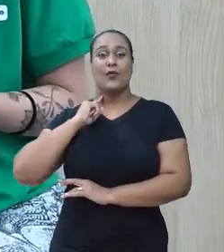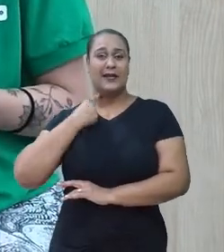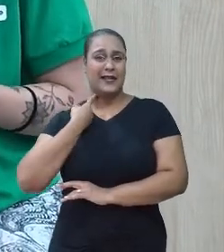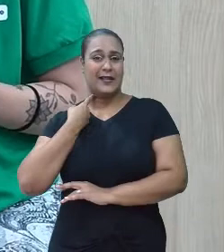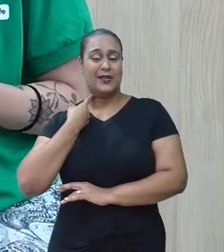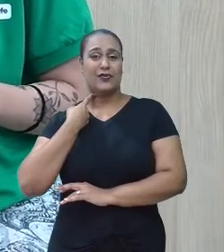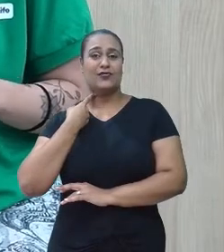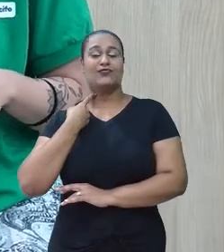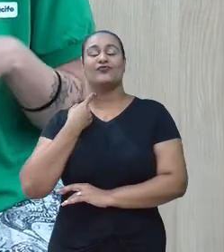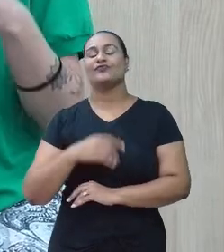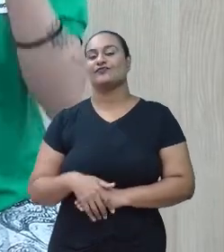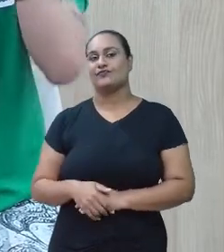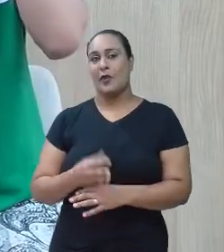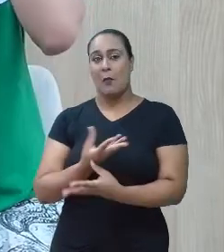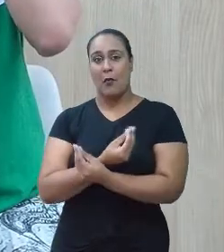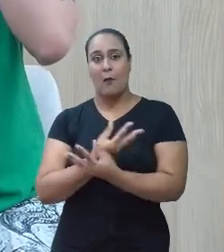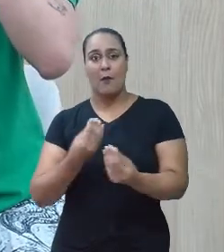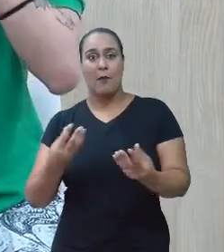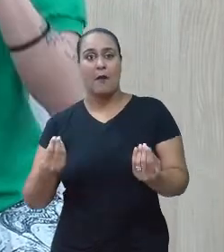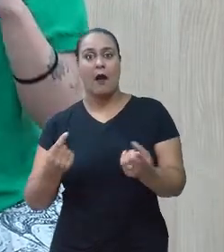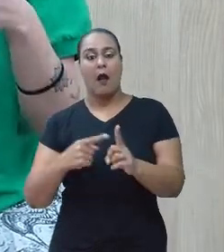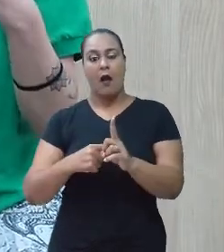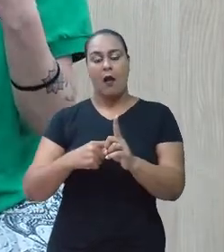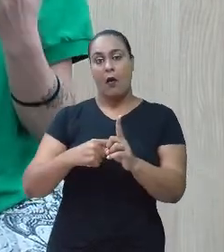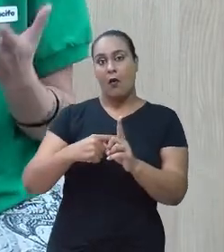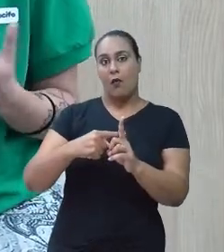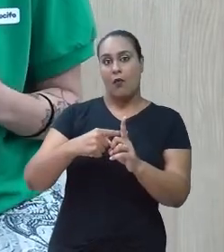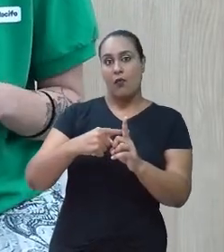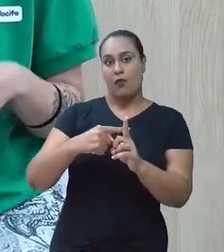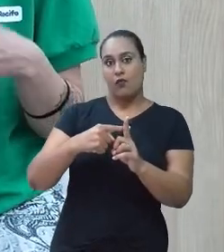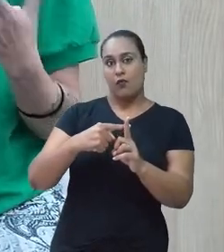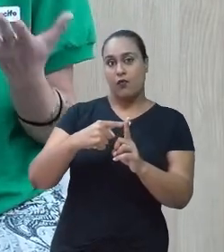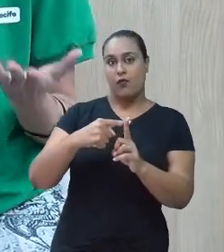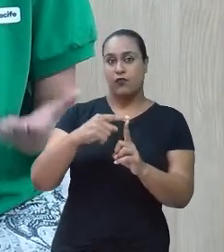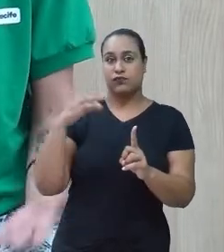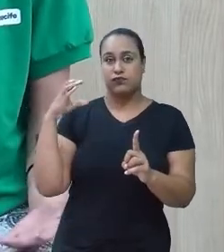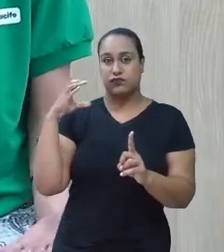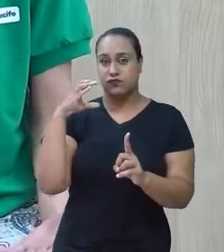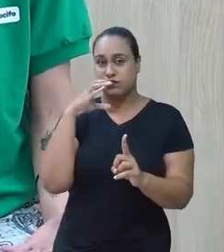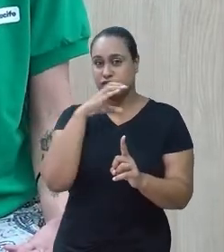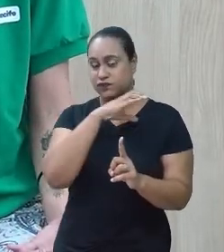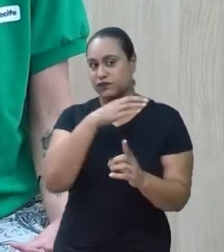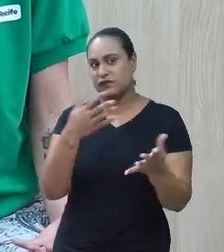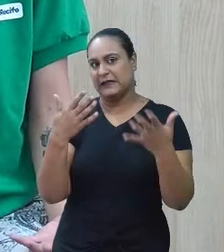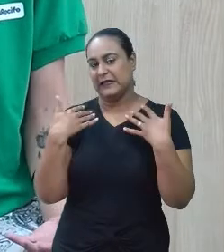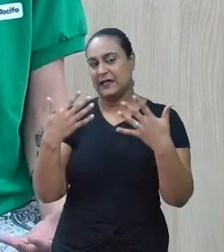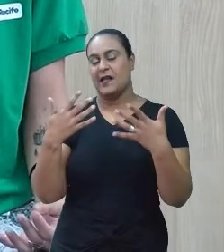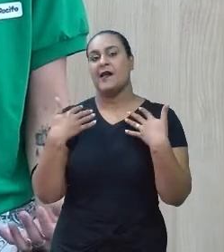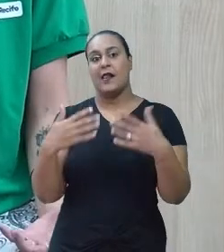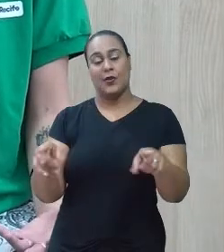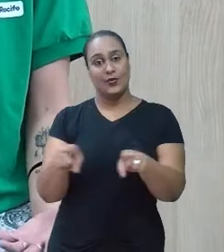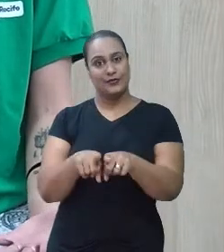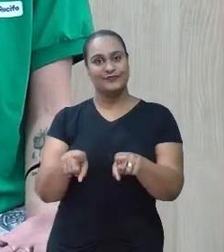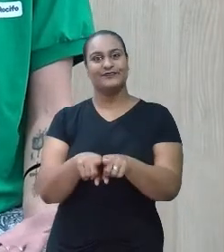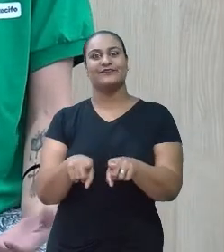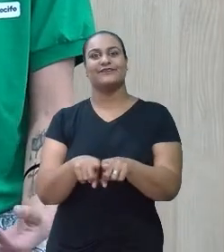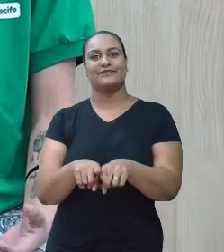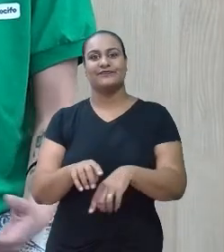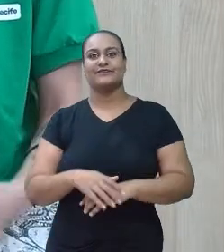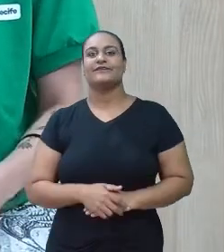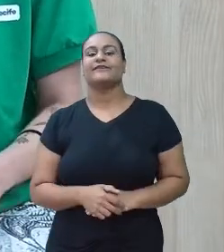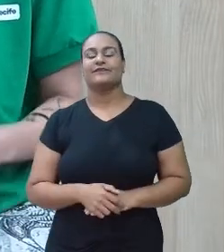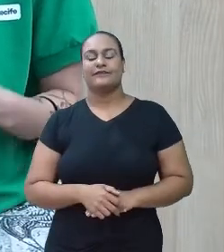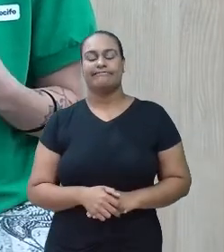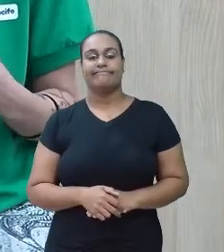da poluição, ilhas de calor devido ao processo de verticalização das cidades também, que é um dos fatores,